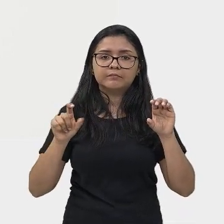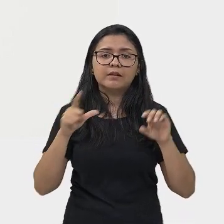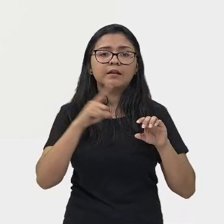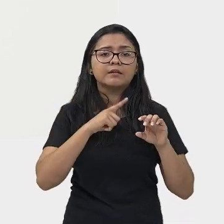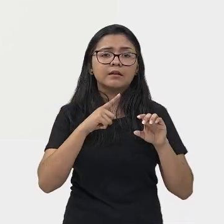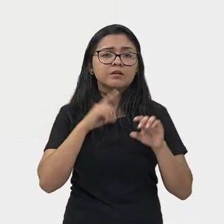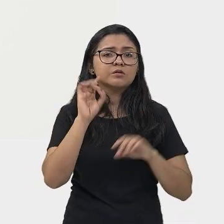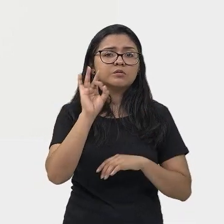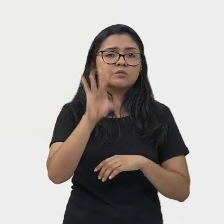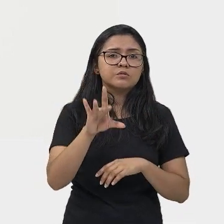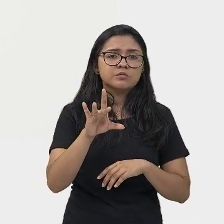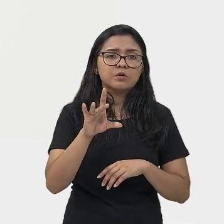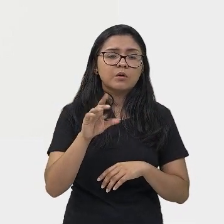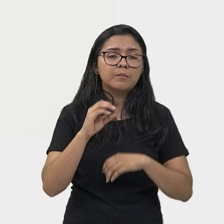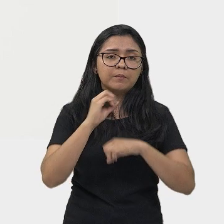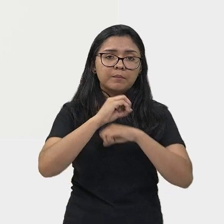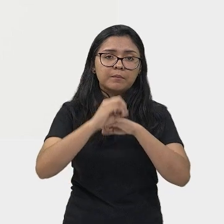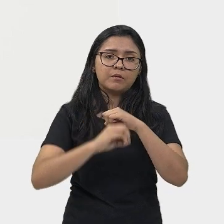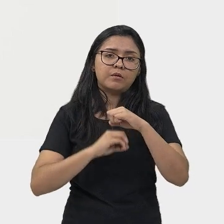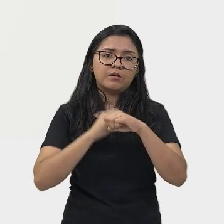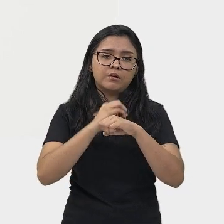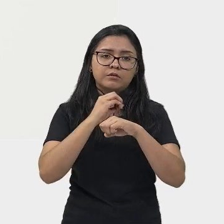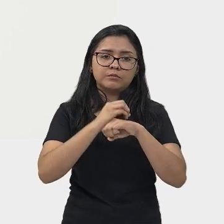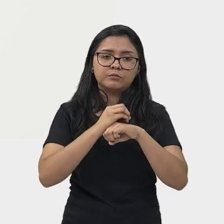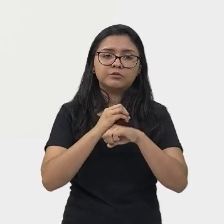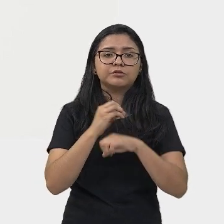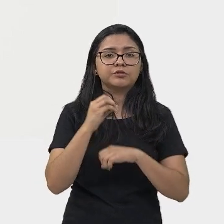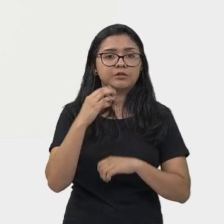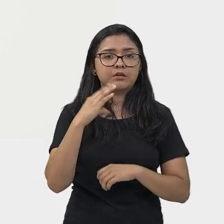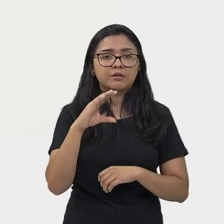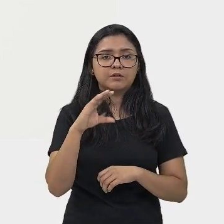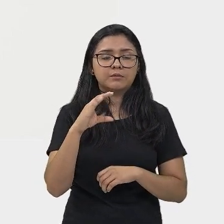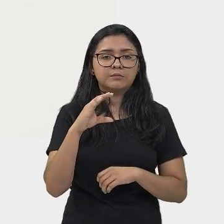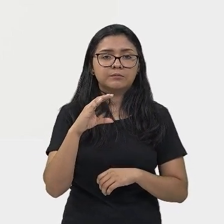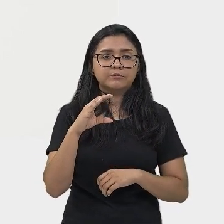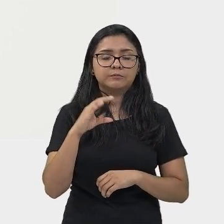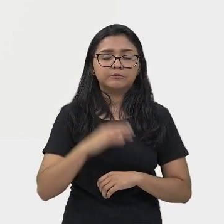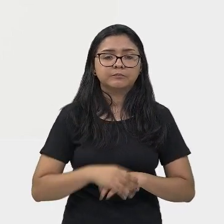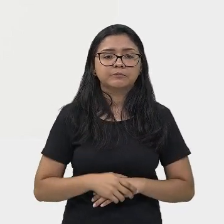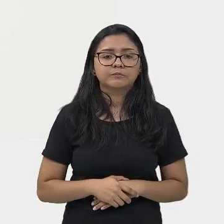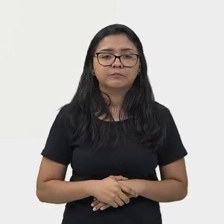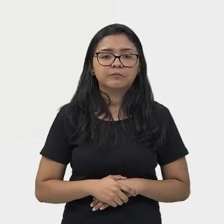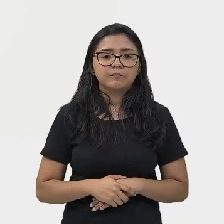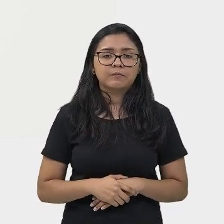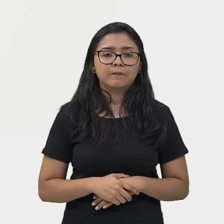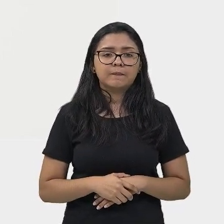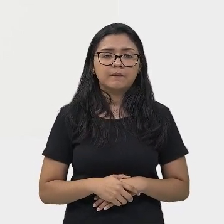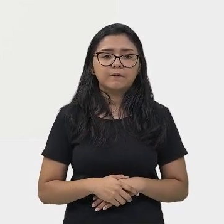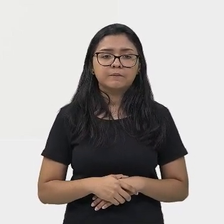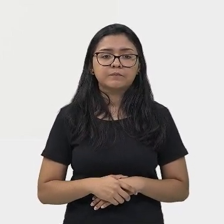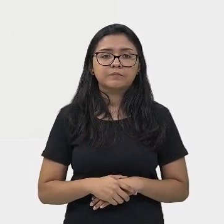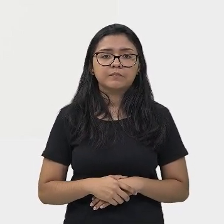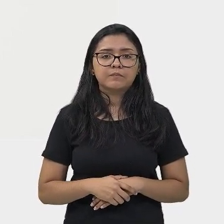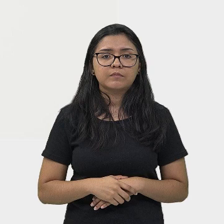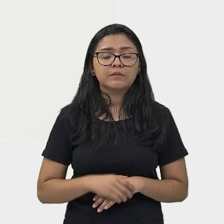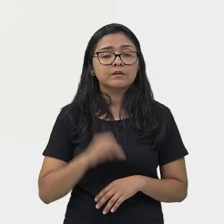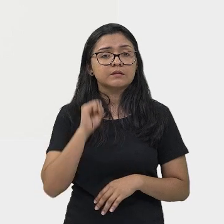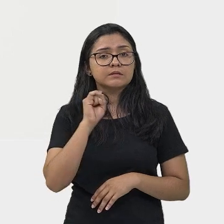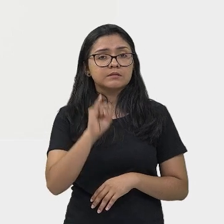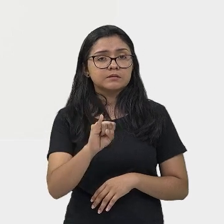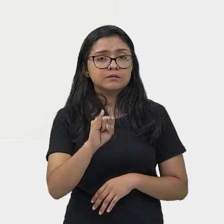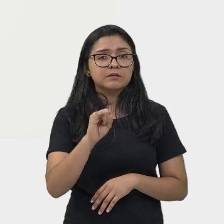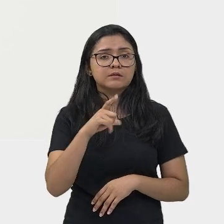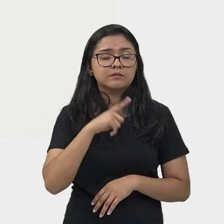apenas por átomos de carbonos. Então, quando ela é formada apenas por átomos